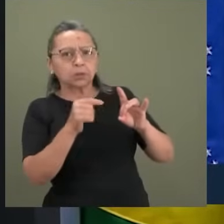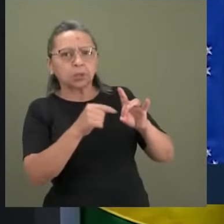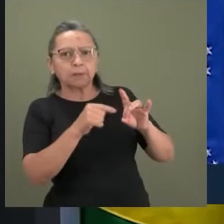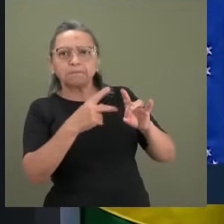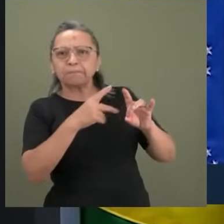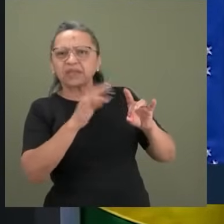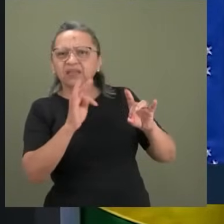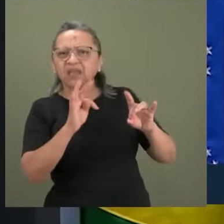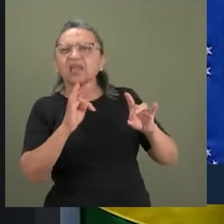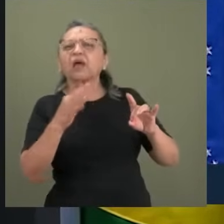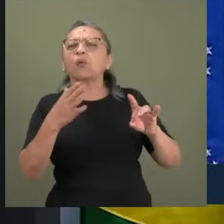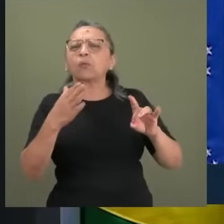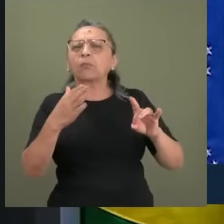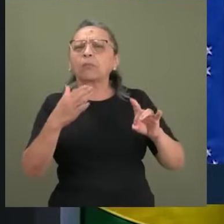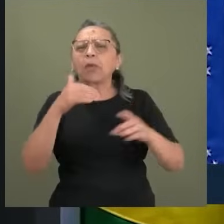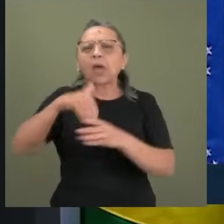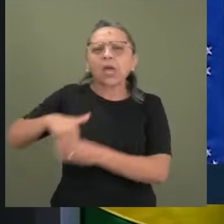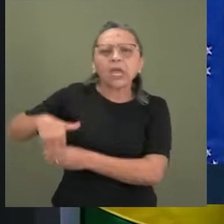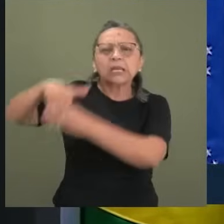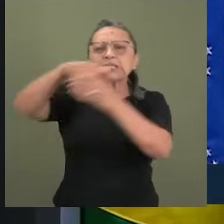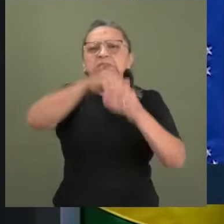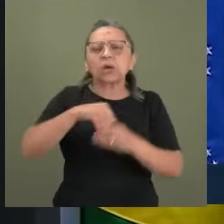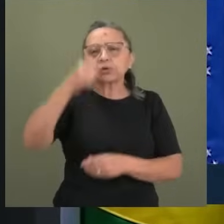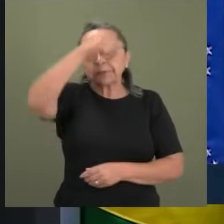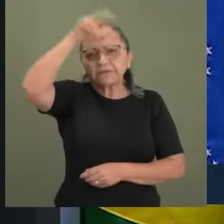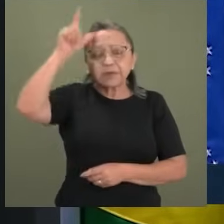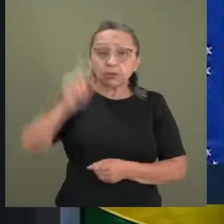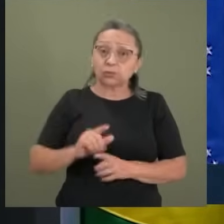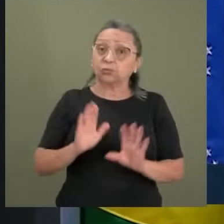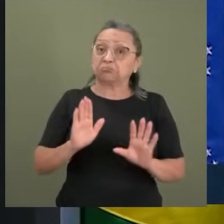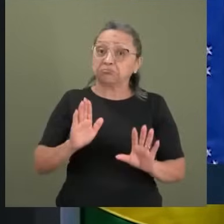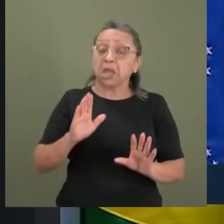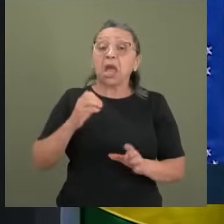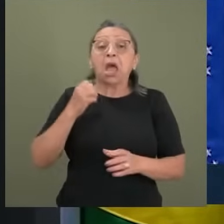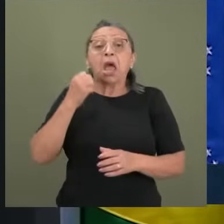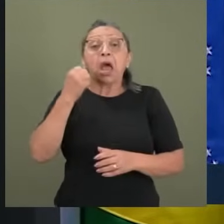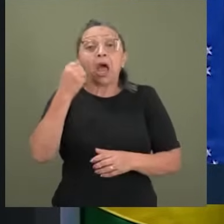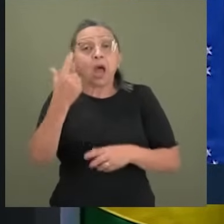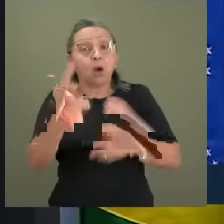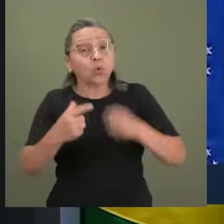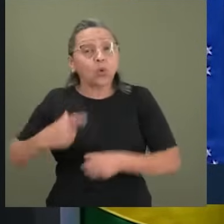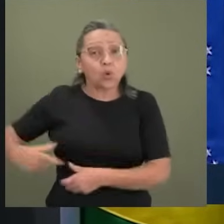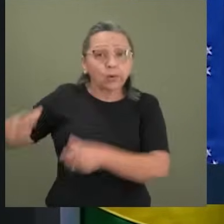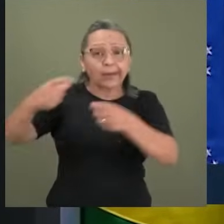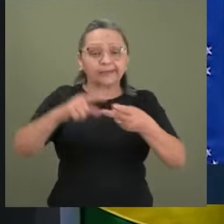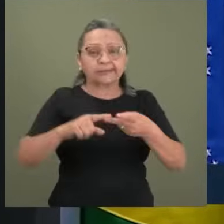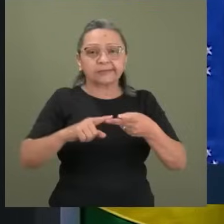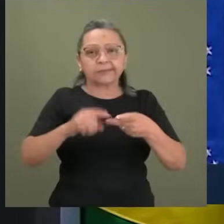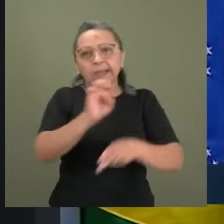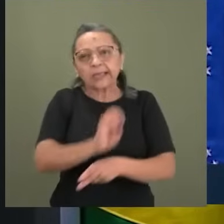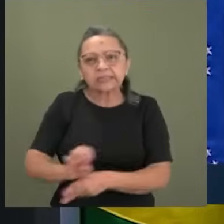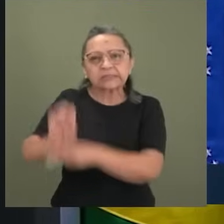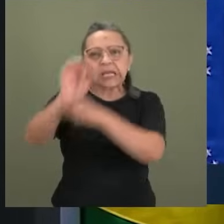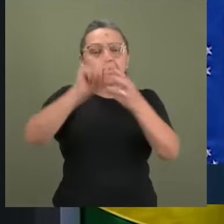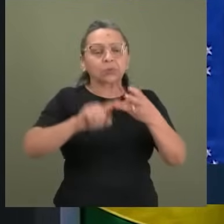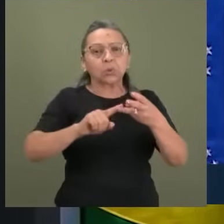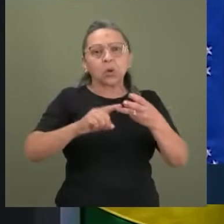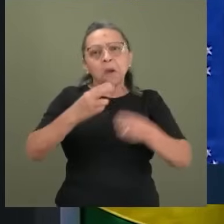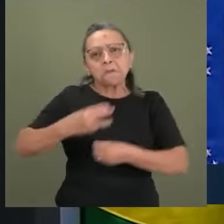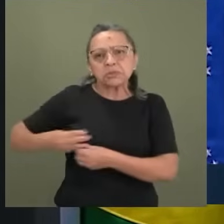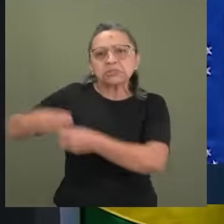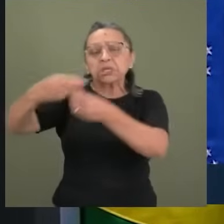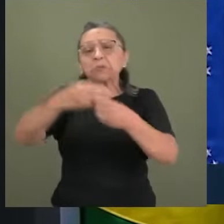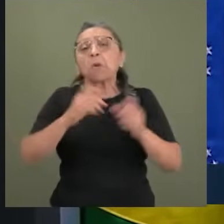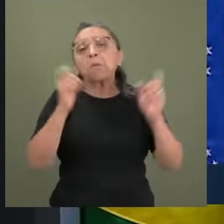prefeito em alguns lugares estados e municípios ou vice-versa um pode ser vice do outro o PL pode apoiar o